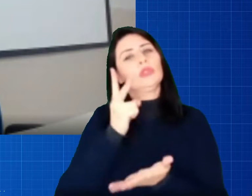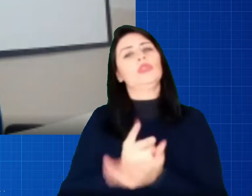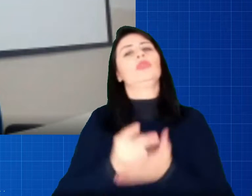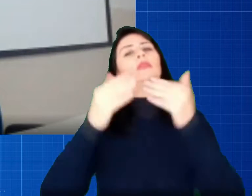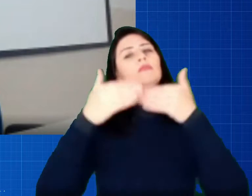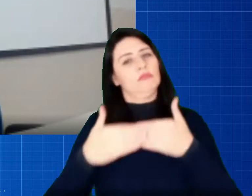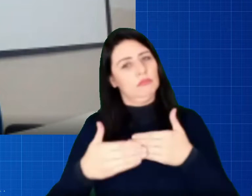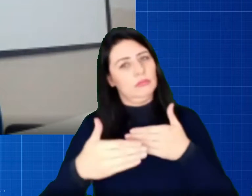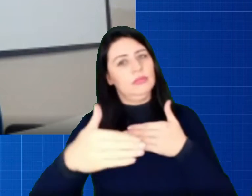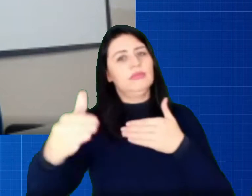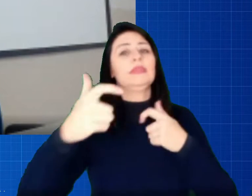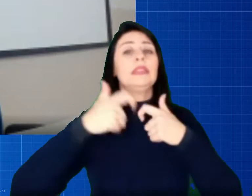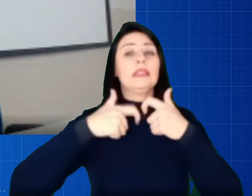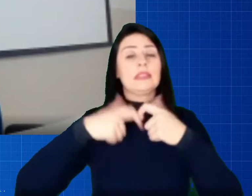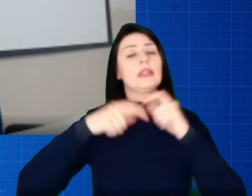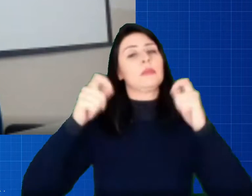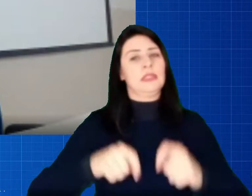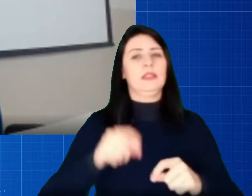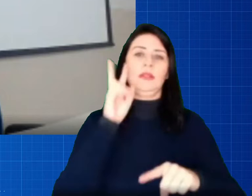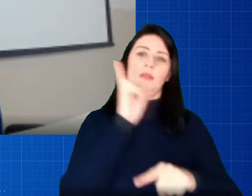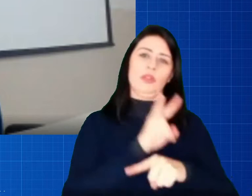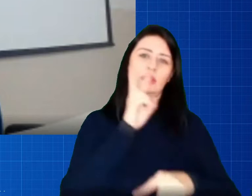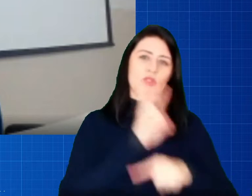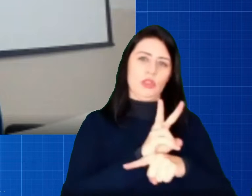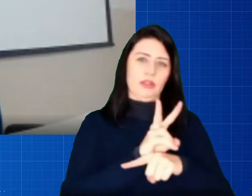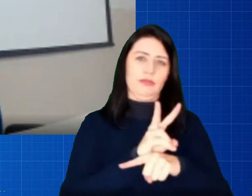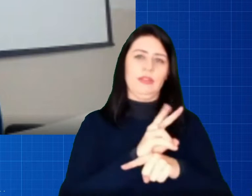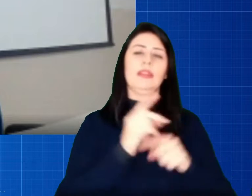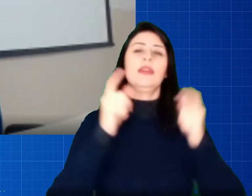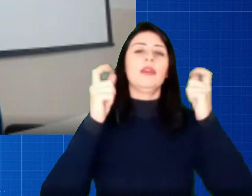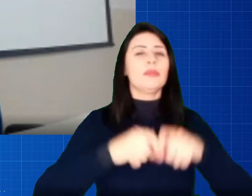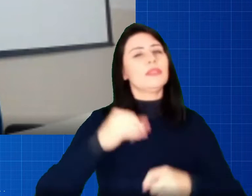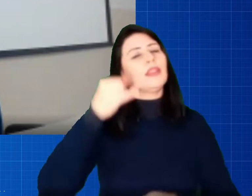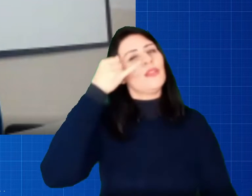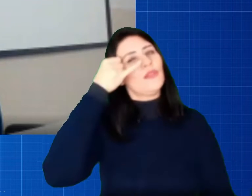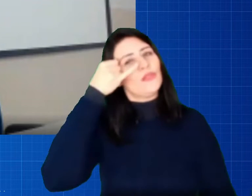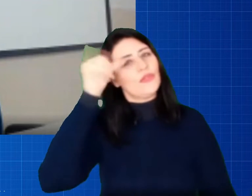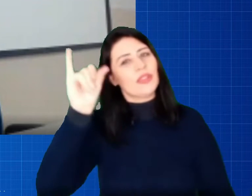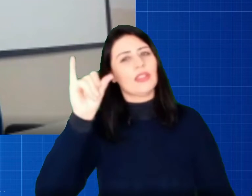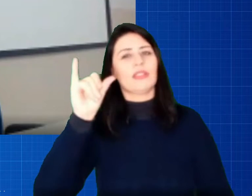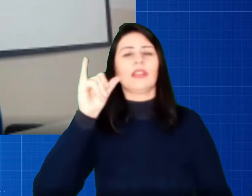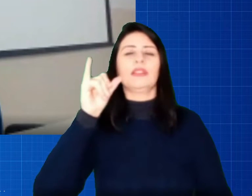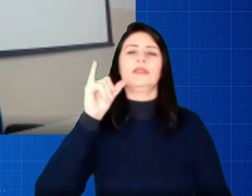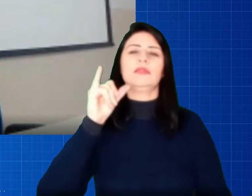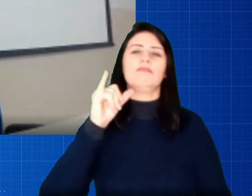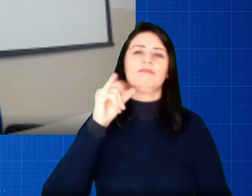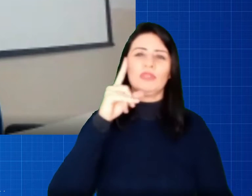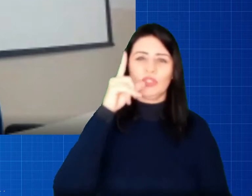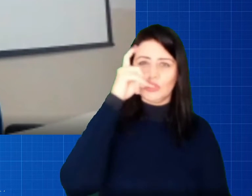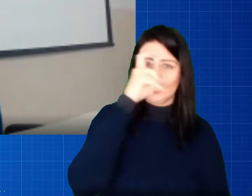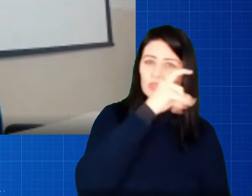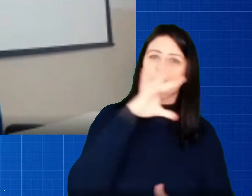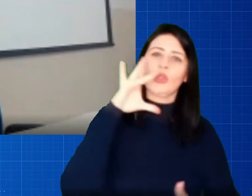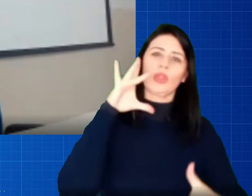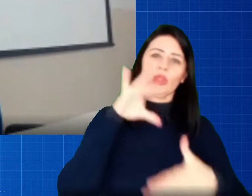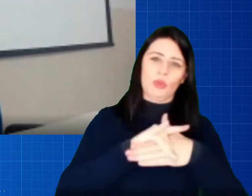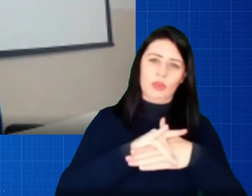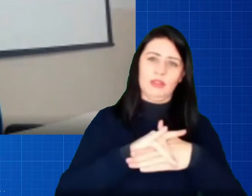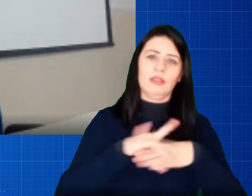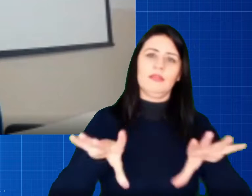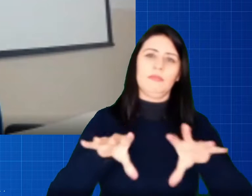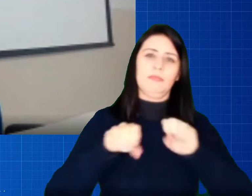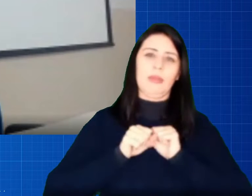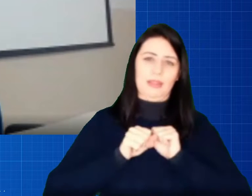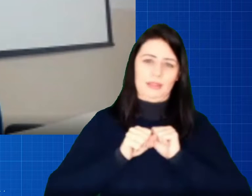continuidade na sua vida sexual, que seja protegida, que esteja livre desses importunos, né? Que são